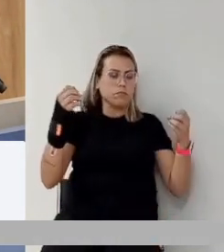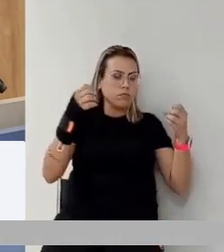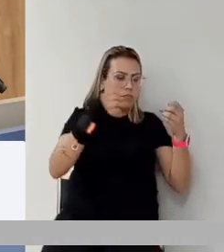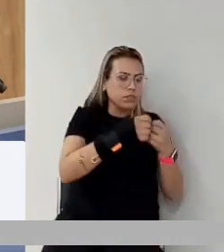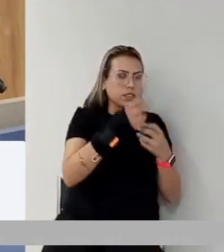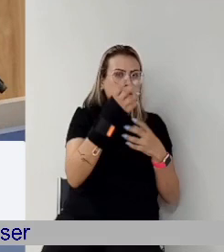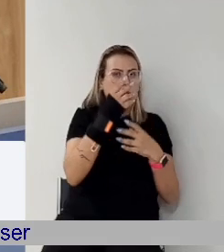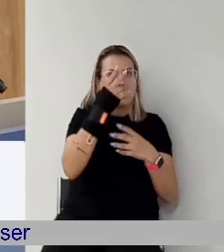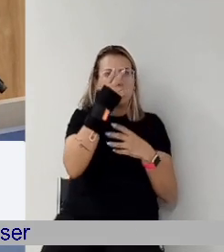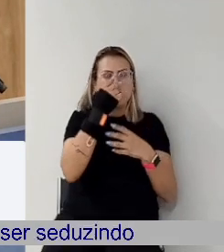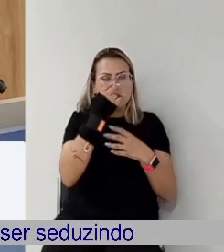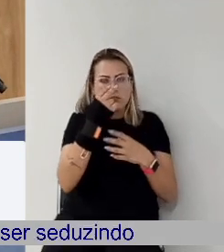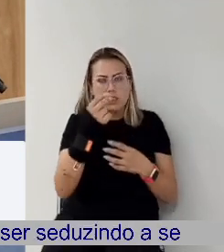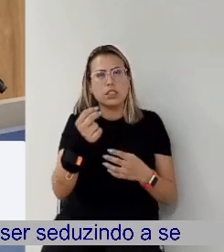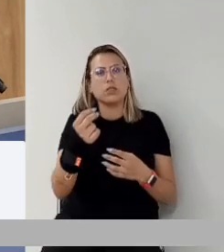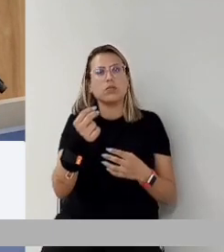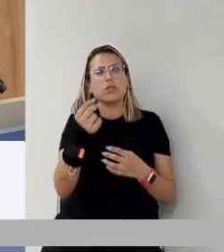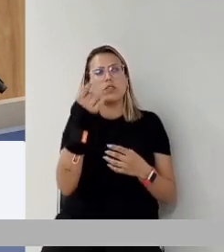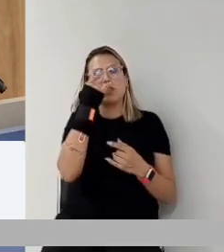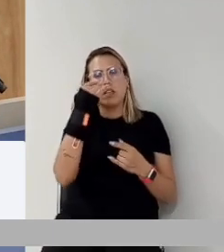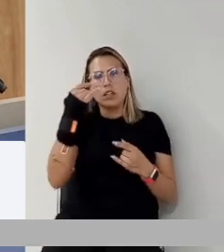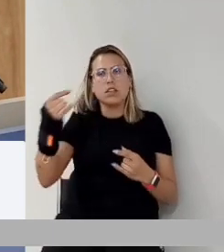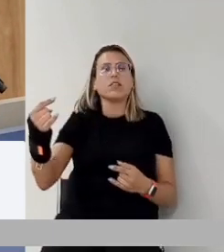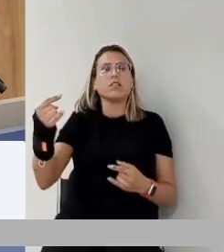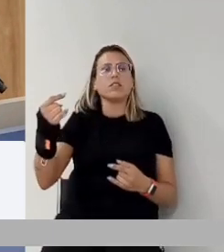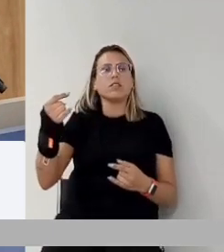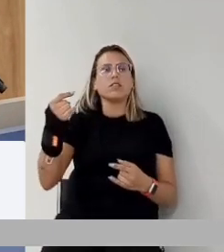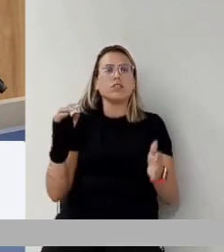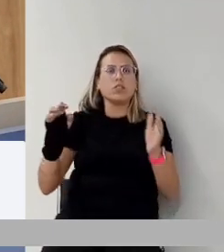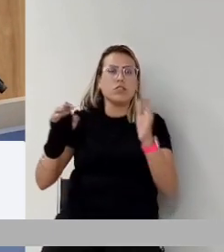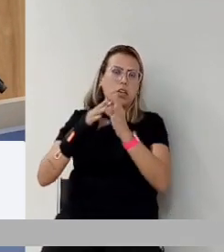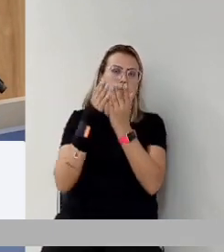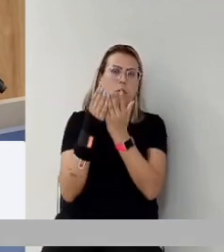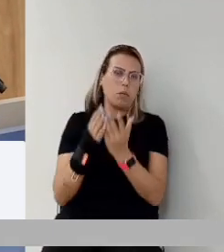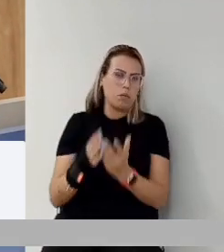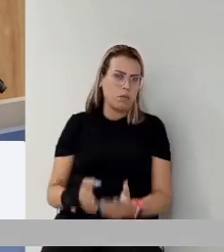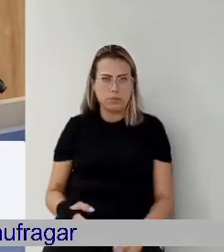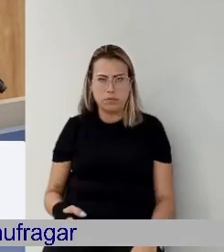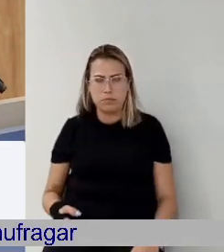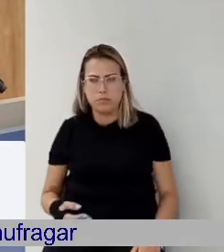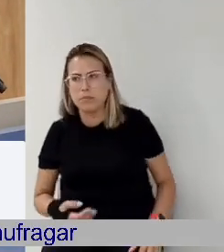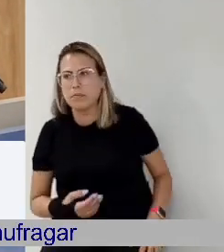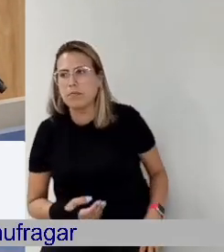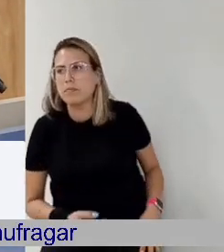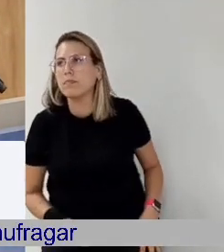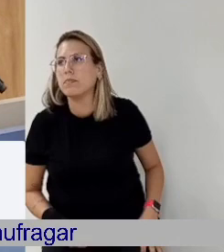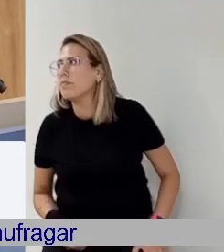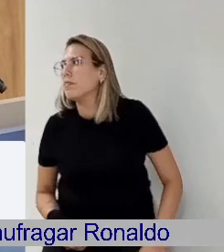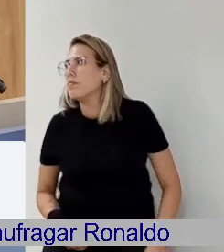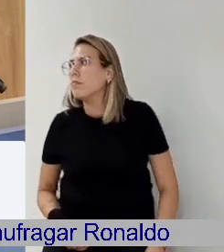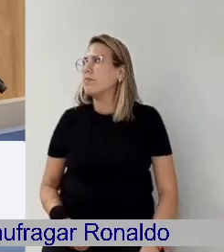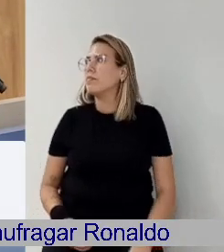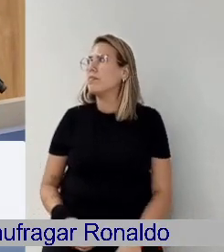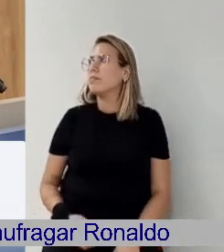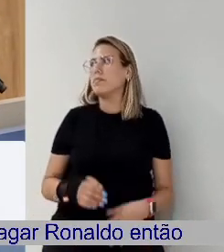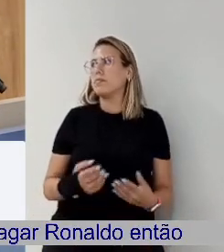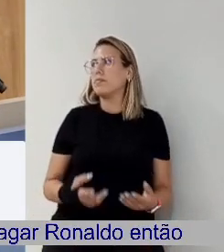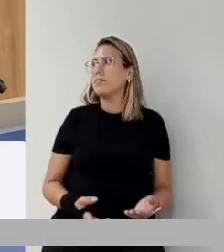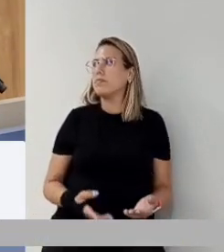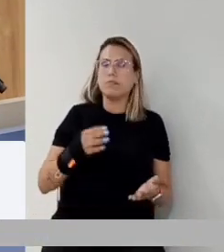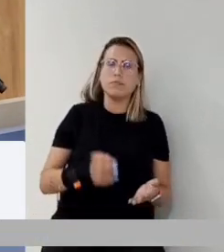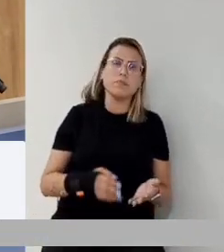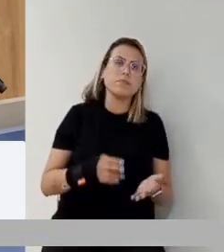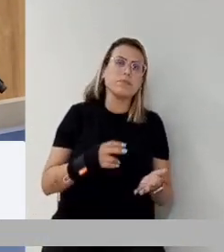ser seduzido a se aproximar e na sequência chegar a naufragar né Vereador Ronaldo então nessa